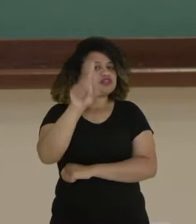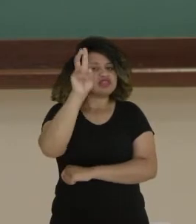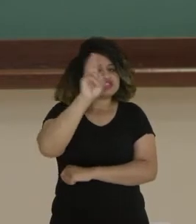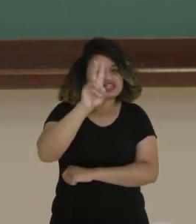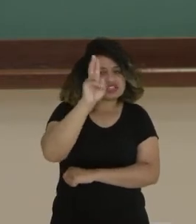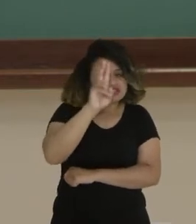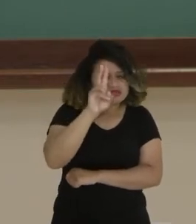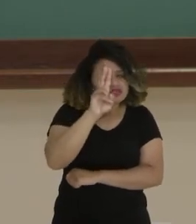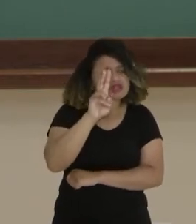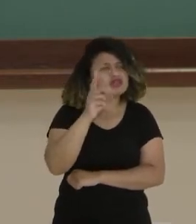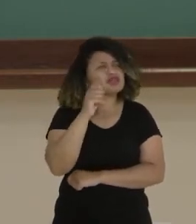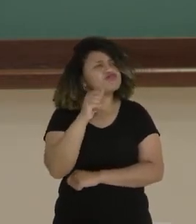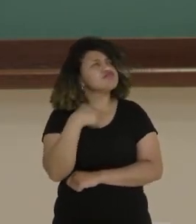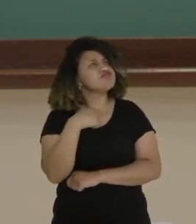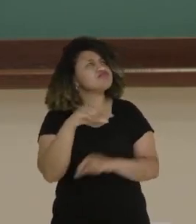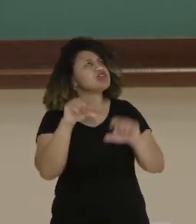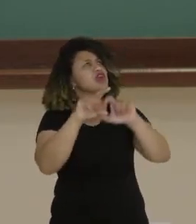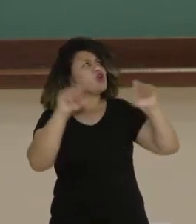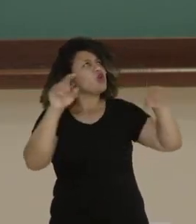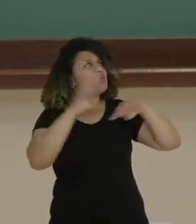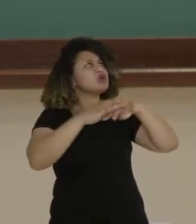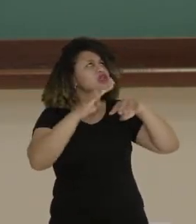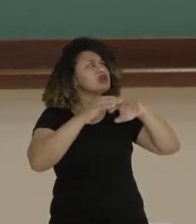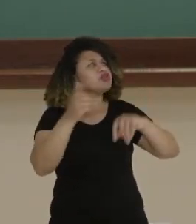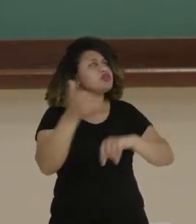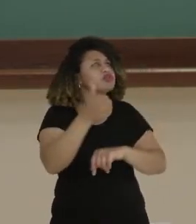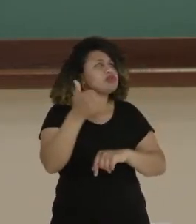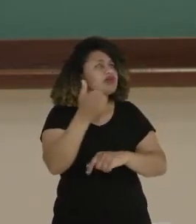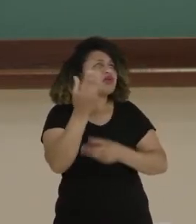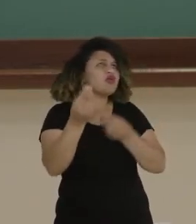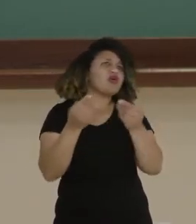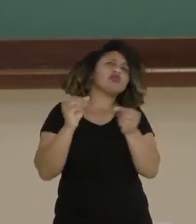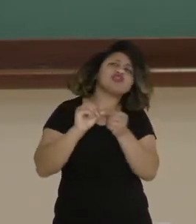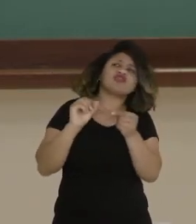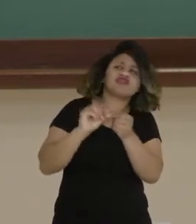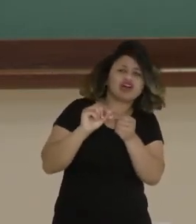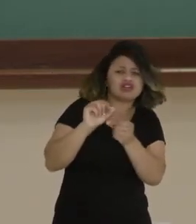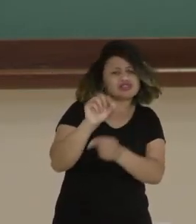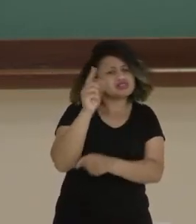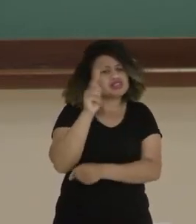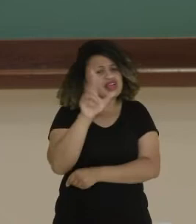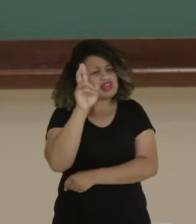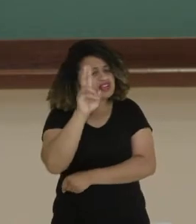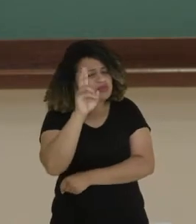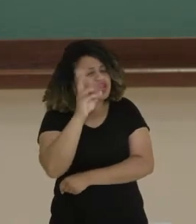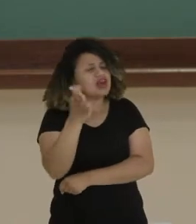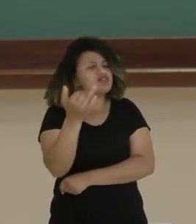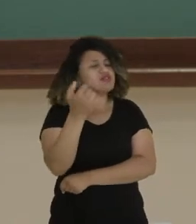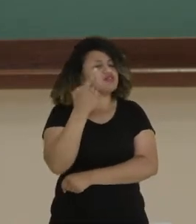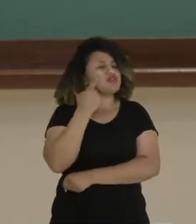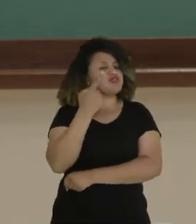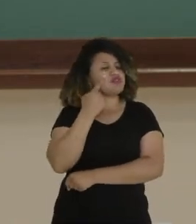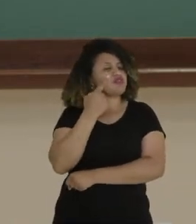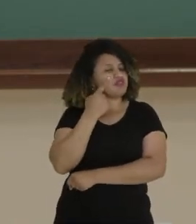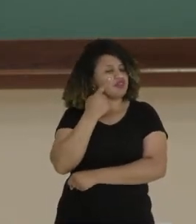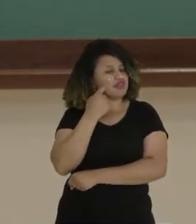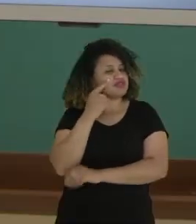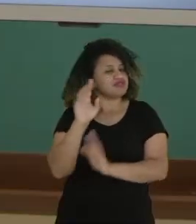consegue ligar a palavra ao conceito do que significa, como que resolve, para que serve? Vamos lá discutir um pouquinho sobre